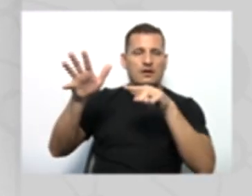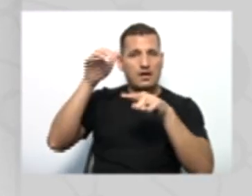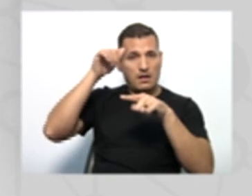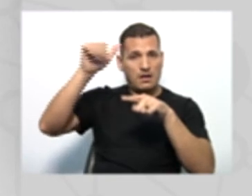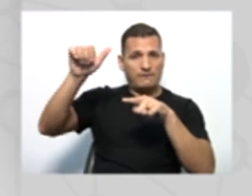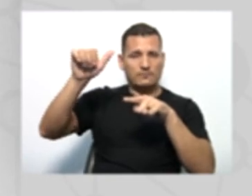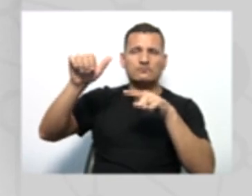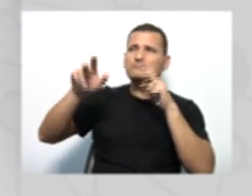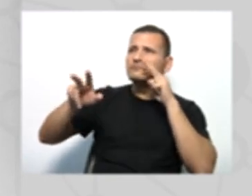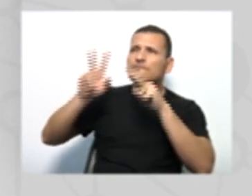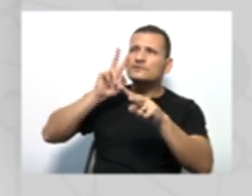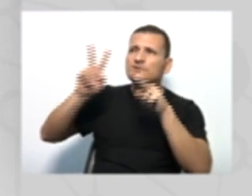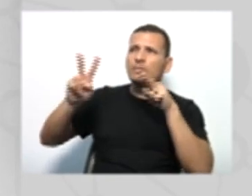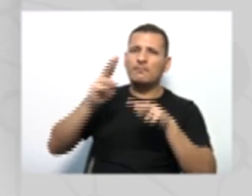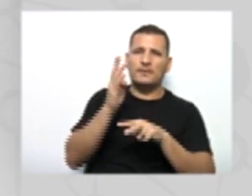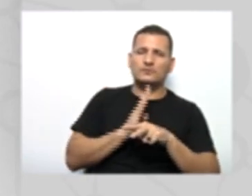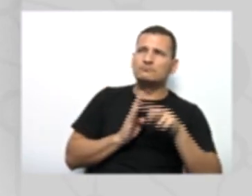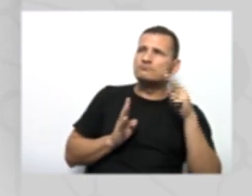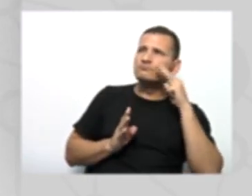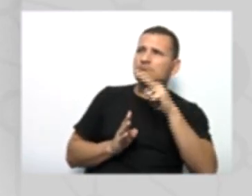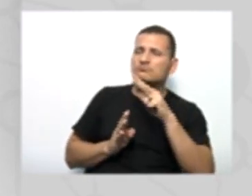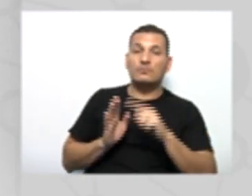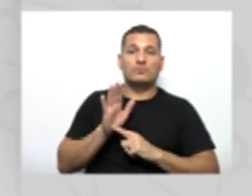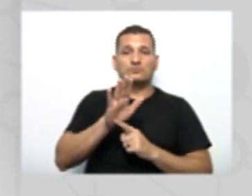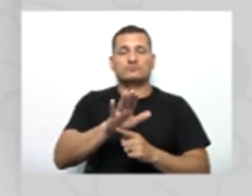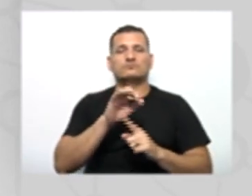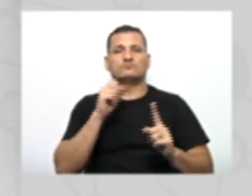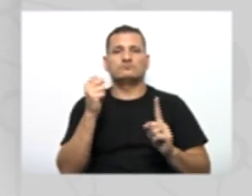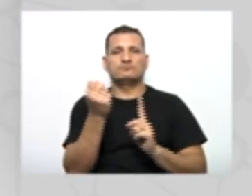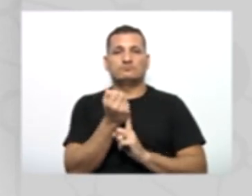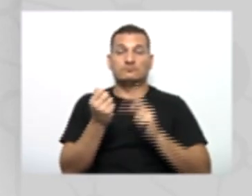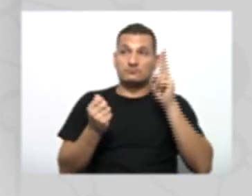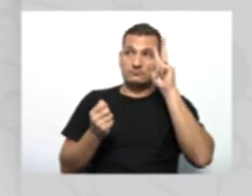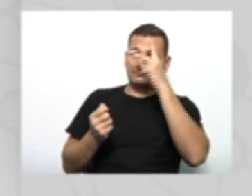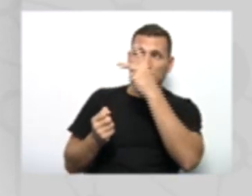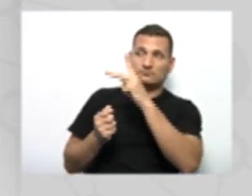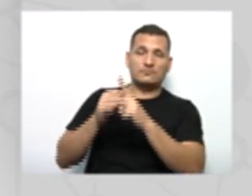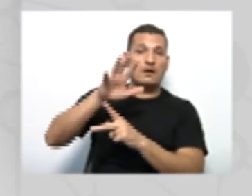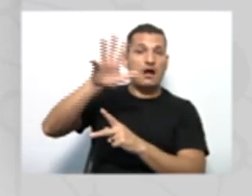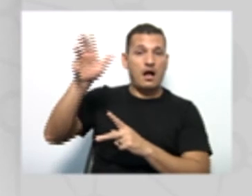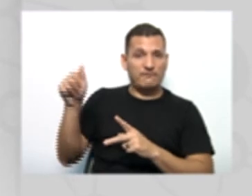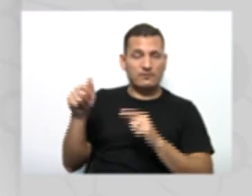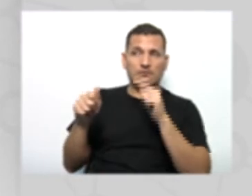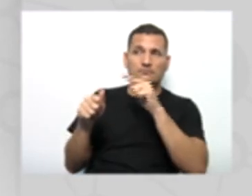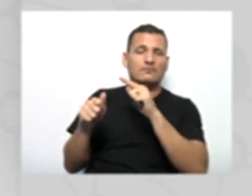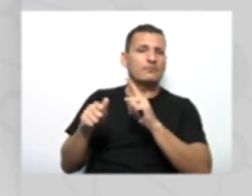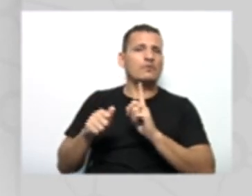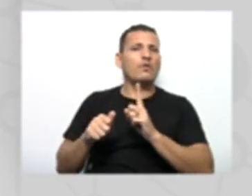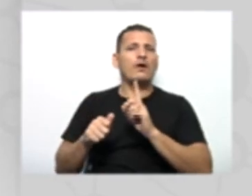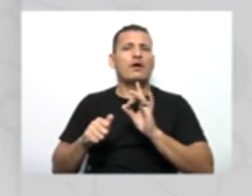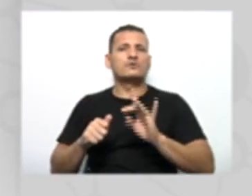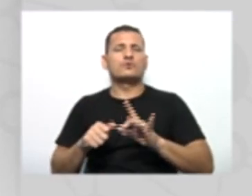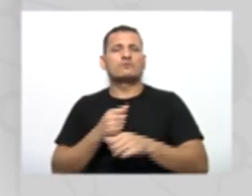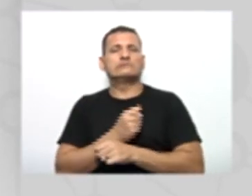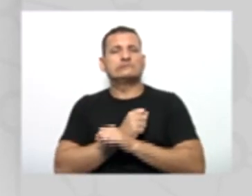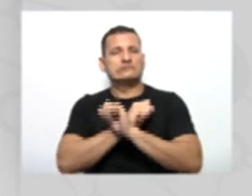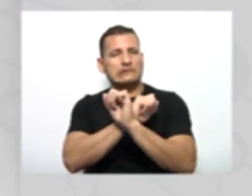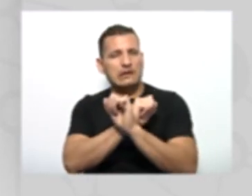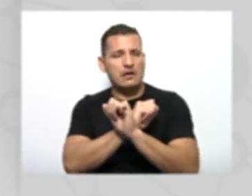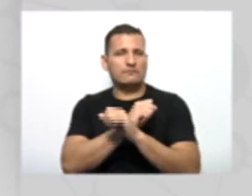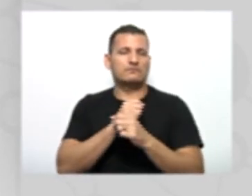temos outros espaços legitimados, que são os plebiscitos e os referendos. Os referendos são propostos pelo Congresso Nacional e